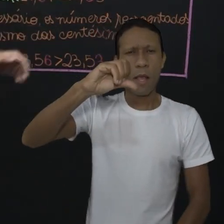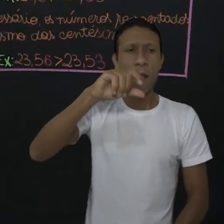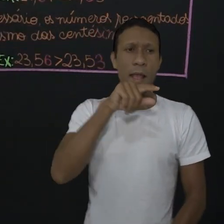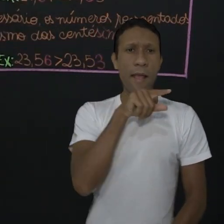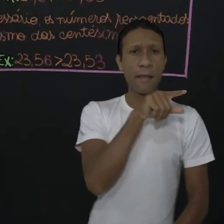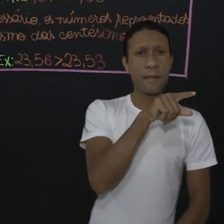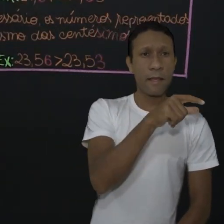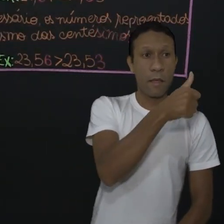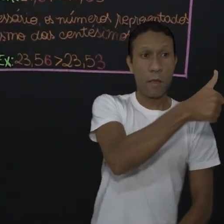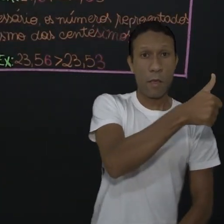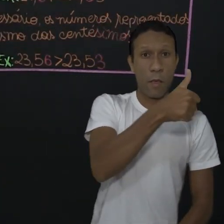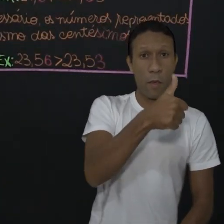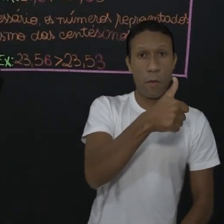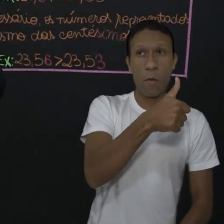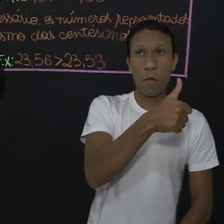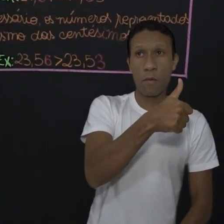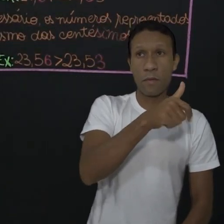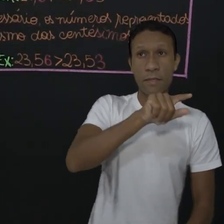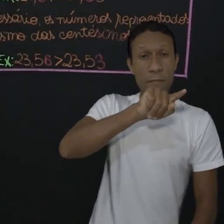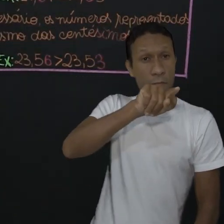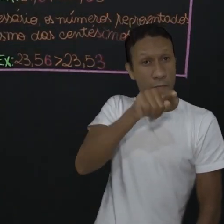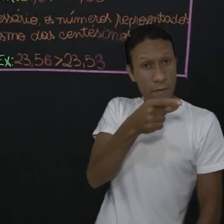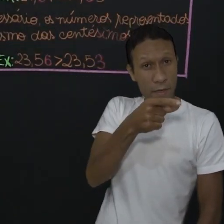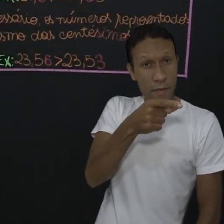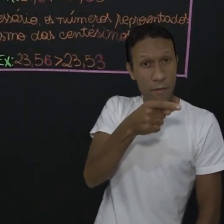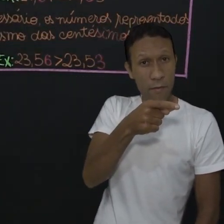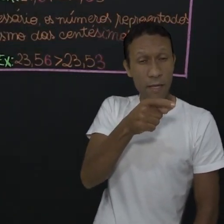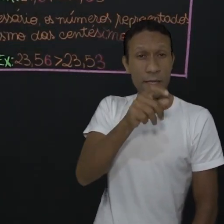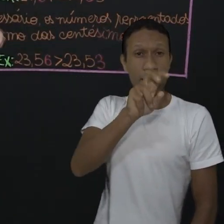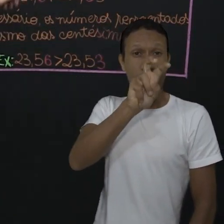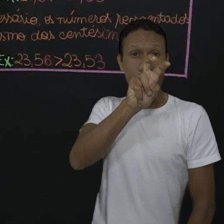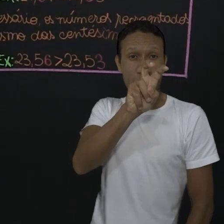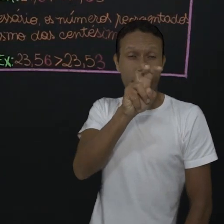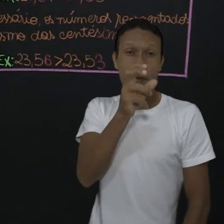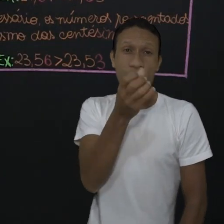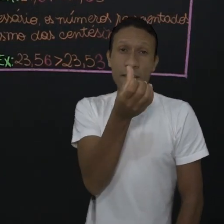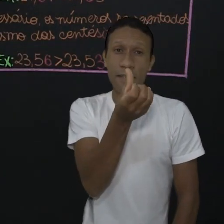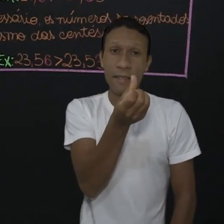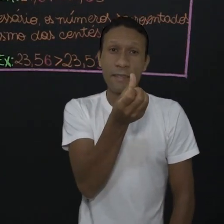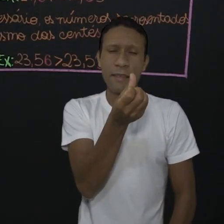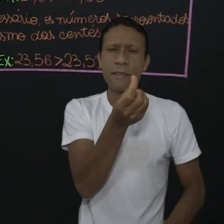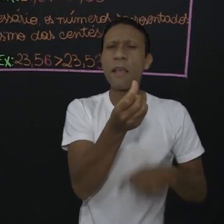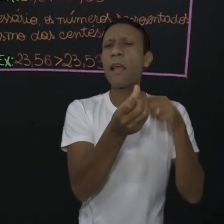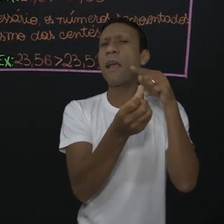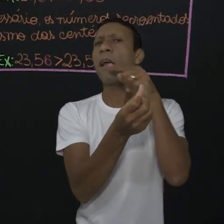aqui é 9, pelo fato de o 11 ser maior que 9, automaticamente